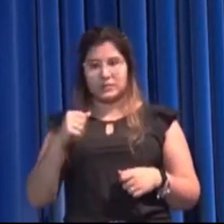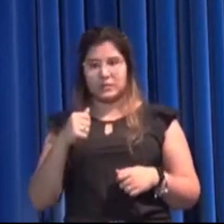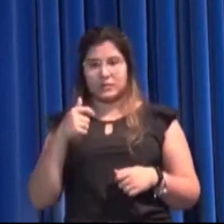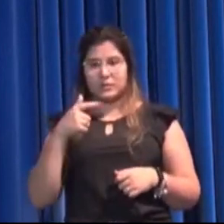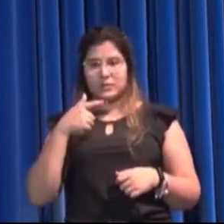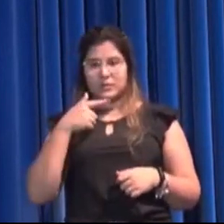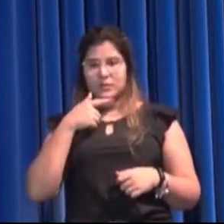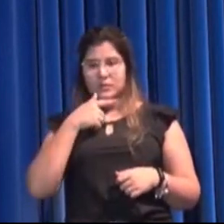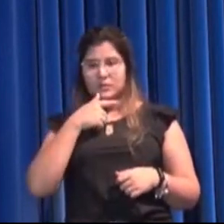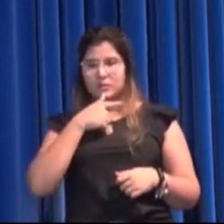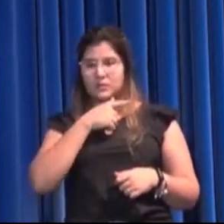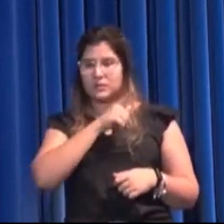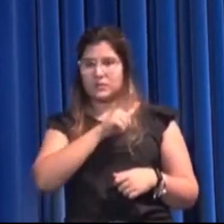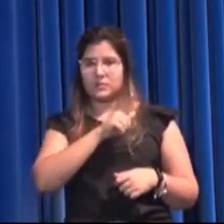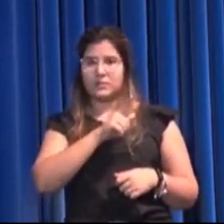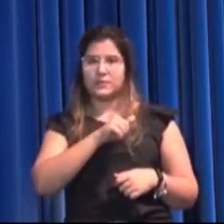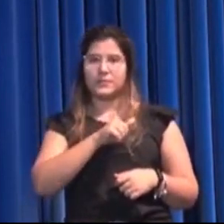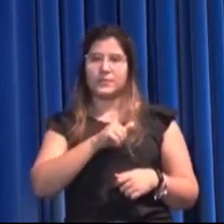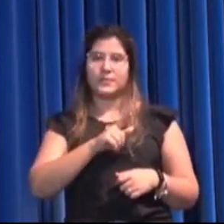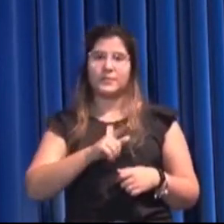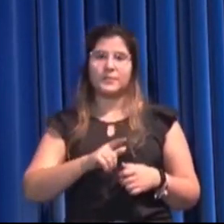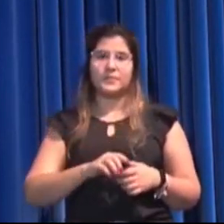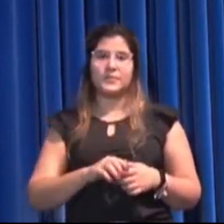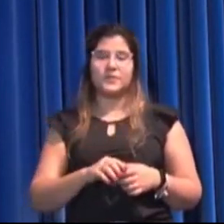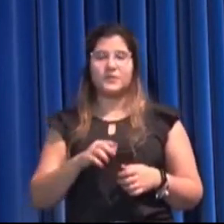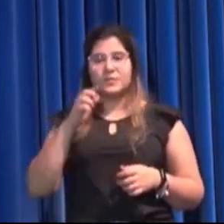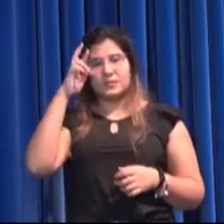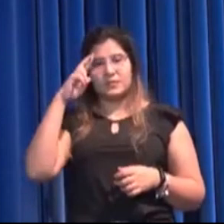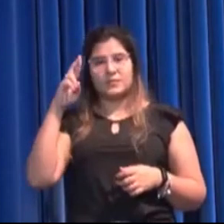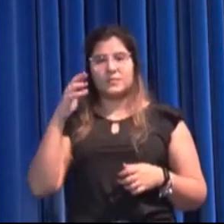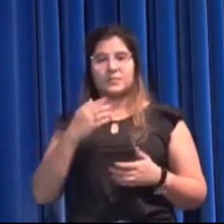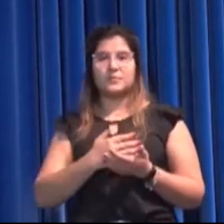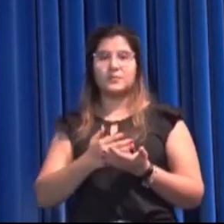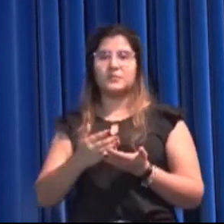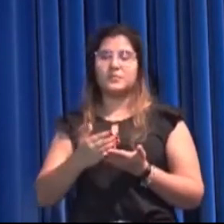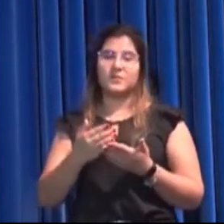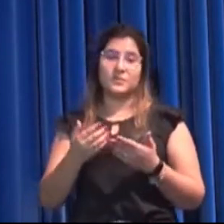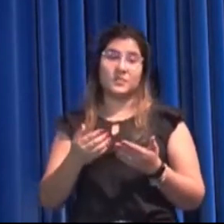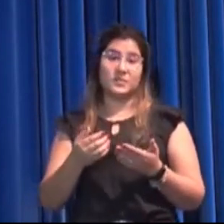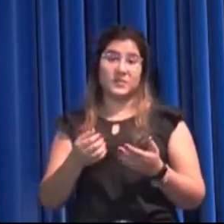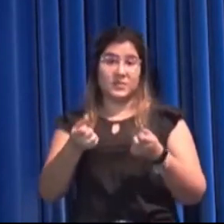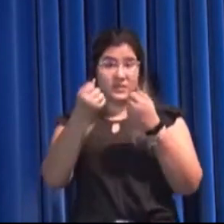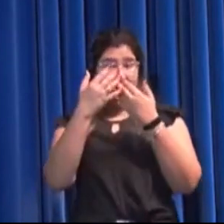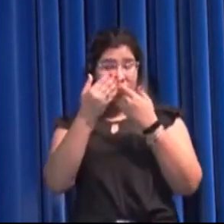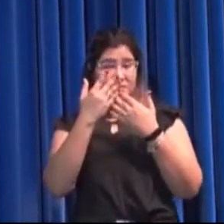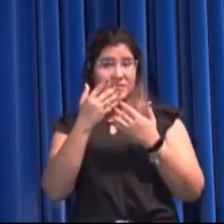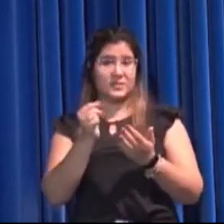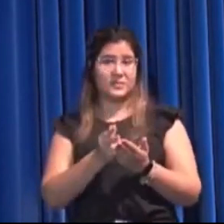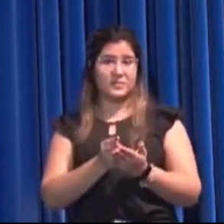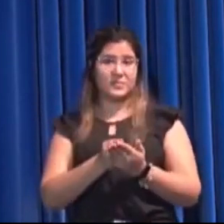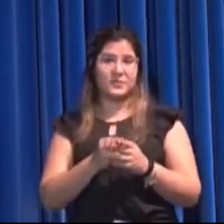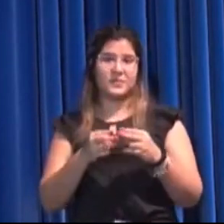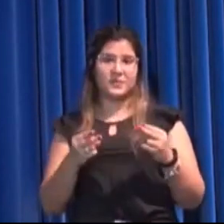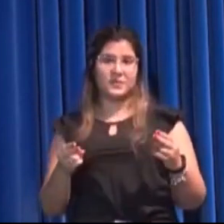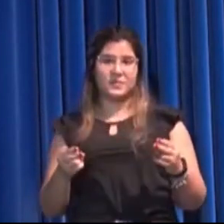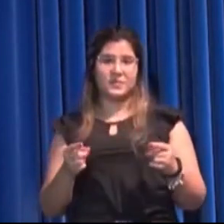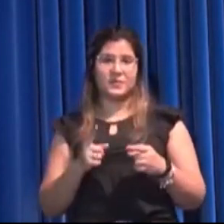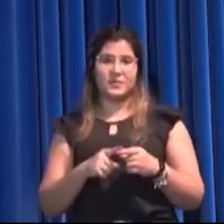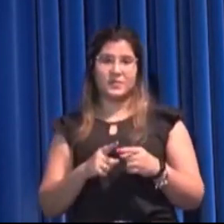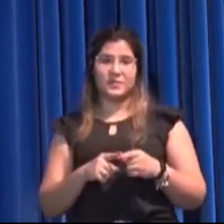Senhor vai continuar nos ensinando as mesmas coisas, porque nós muitas vezes